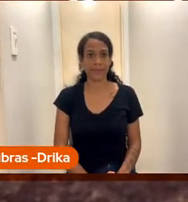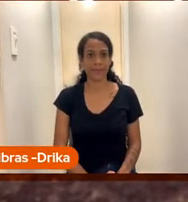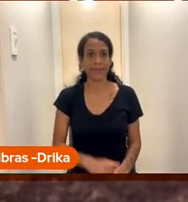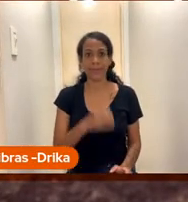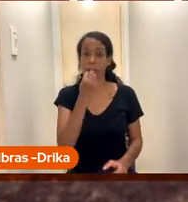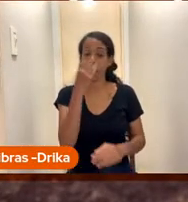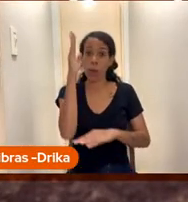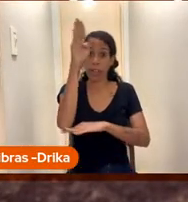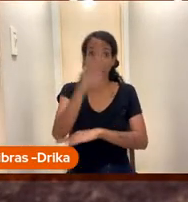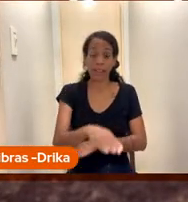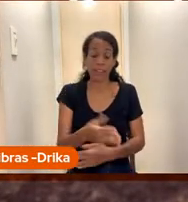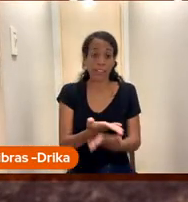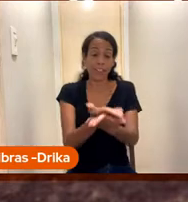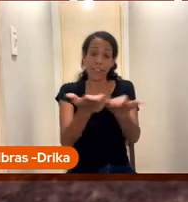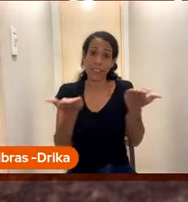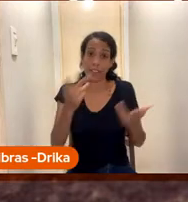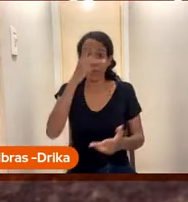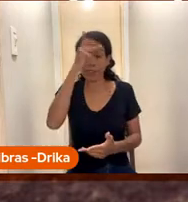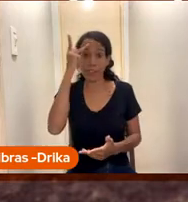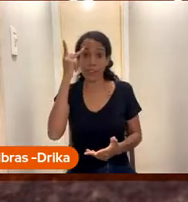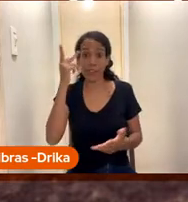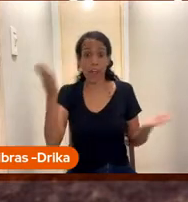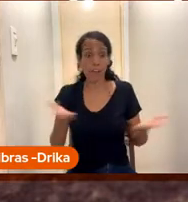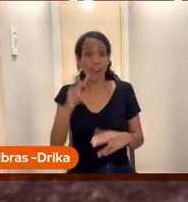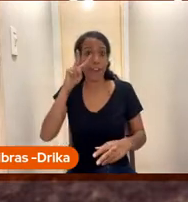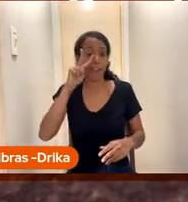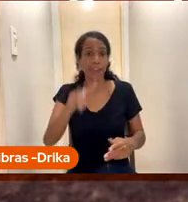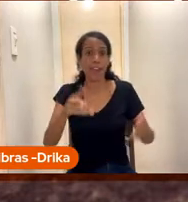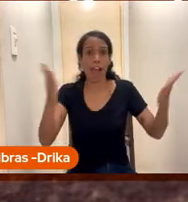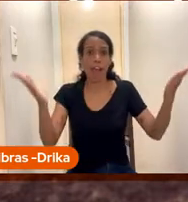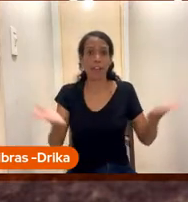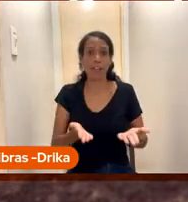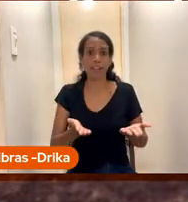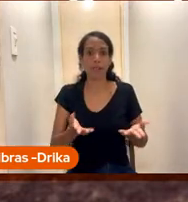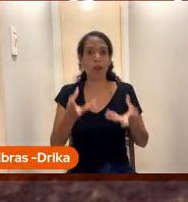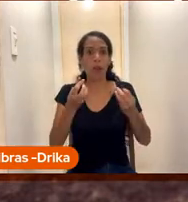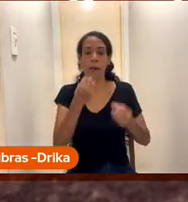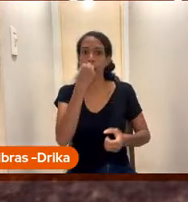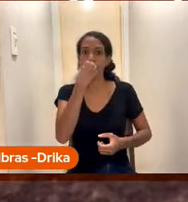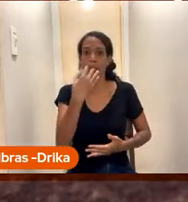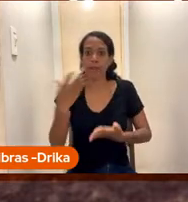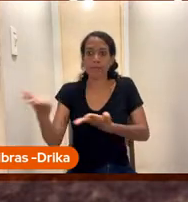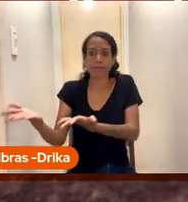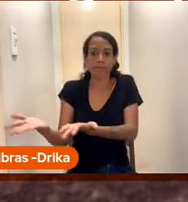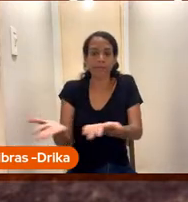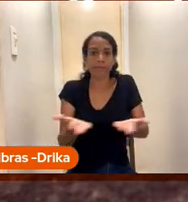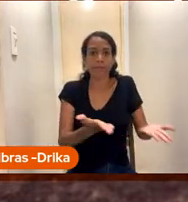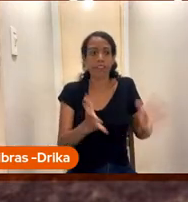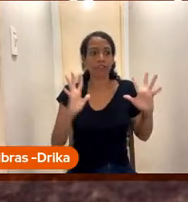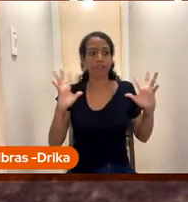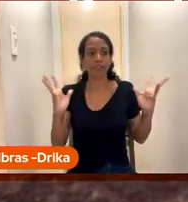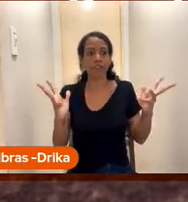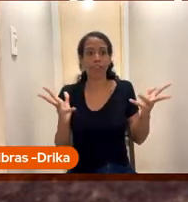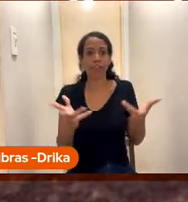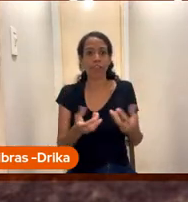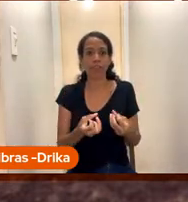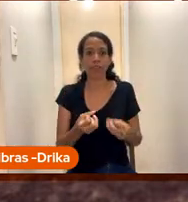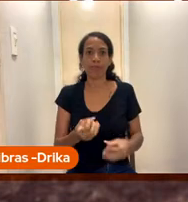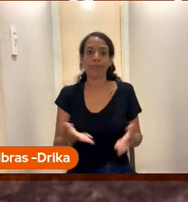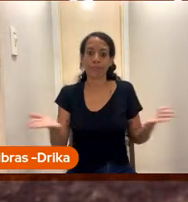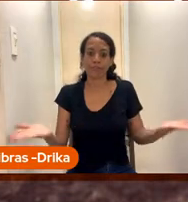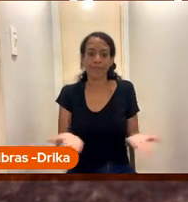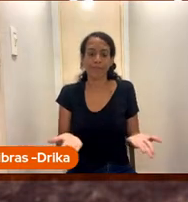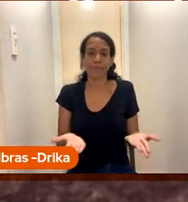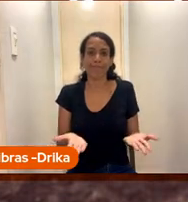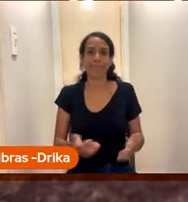Boa tarde a todas as pessoas que nos assistem. Sejam todas, todos e todes muito